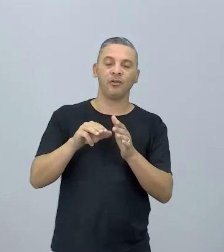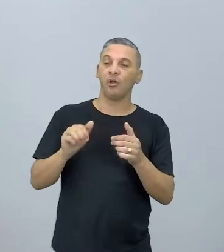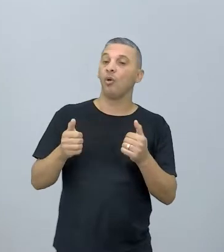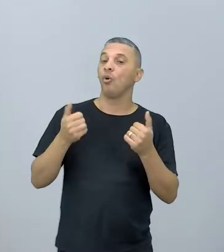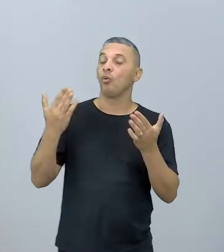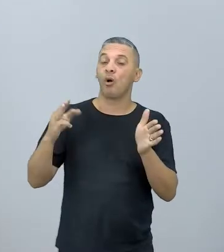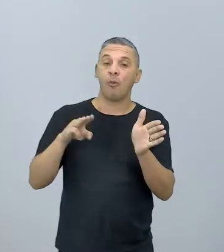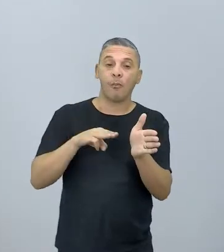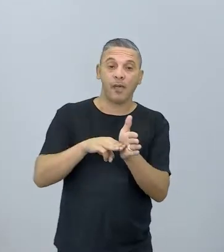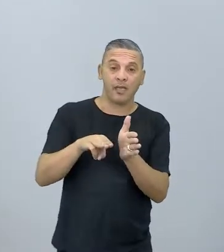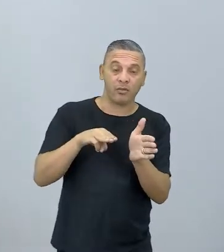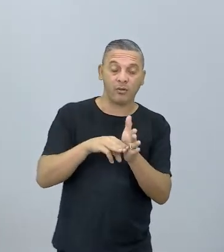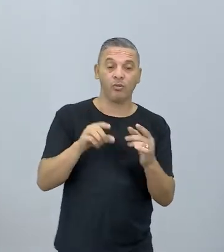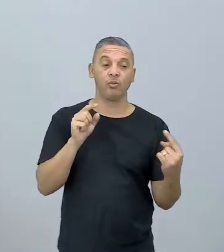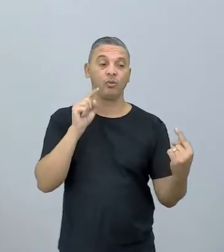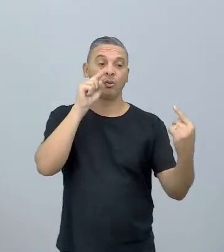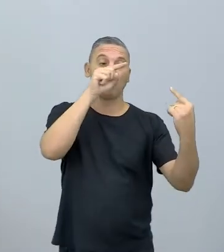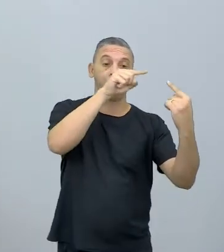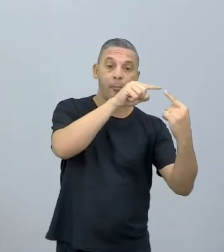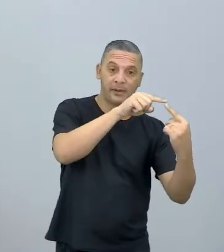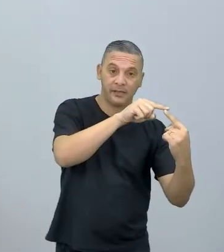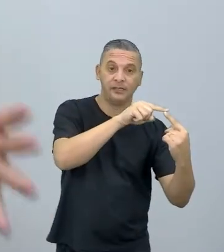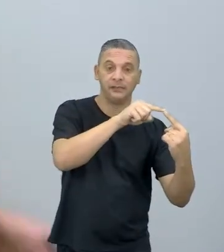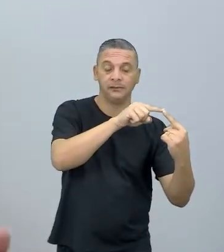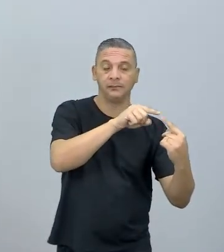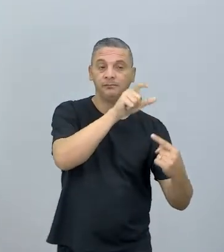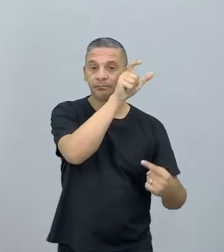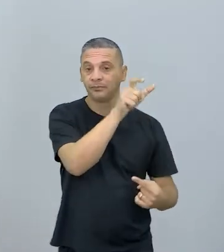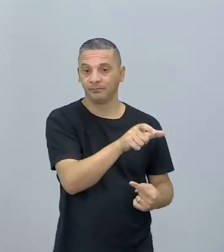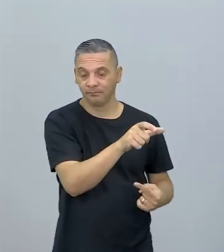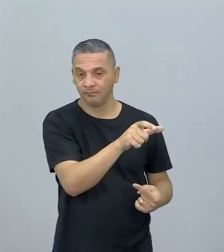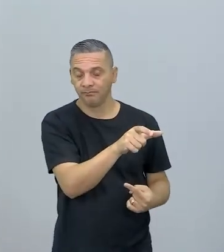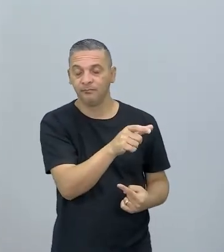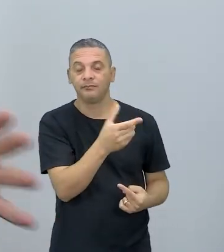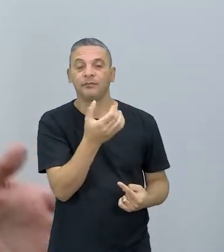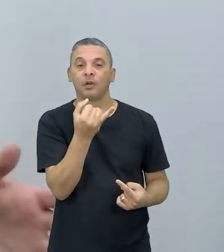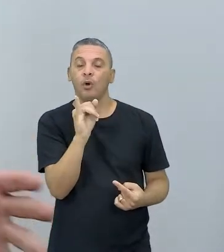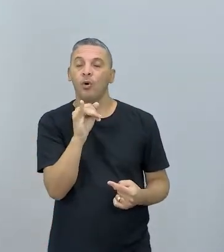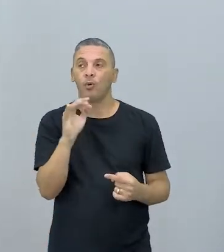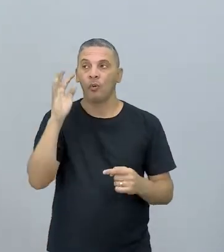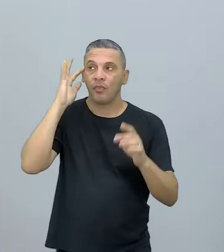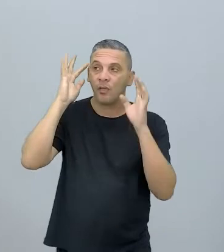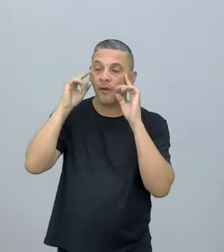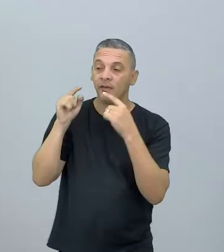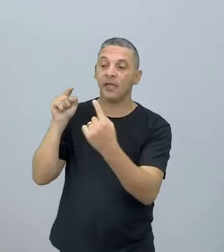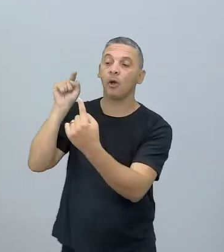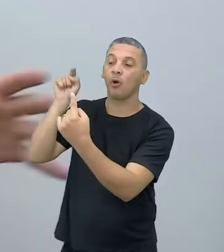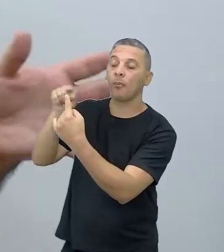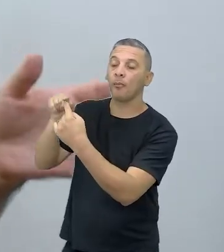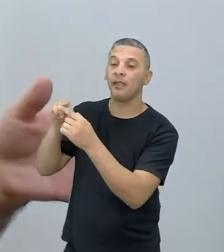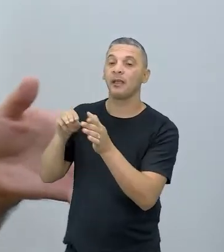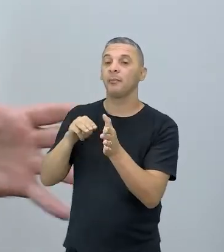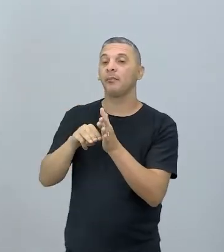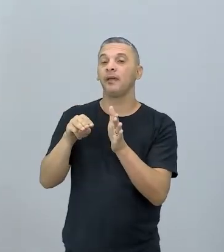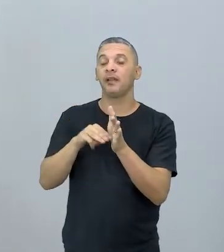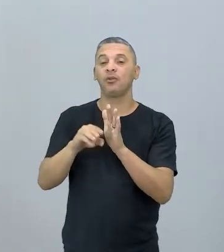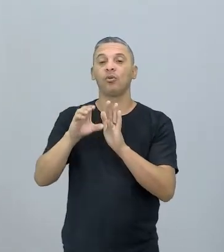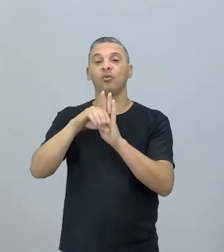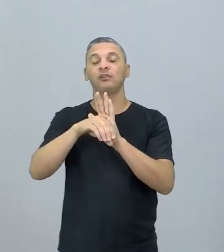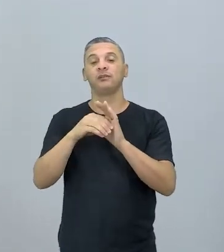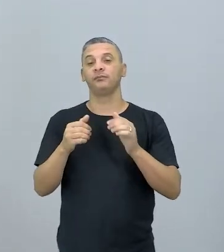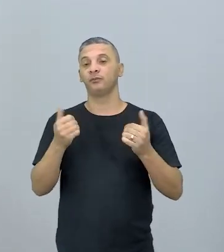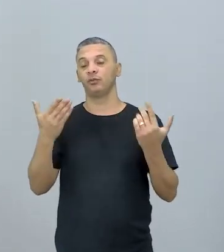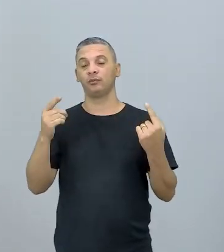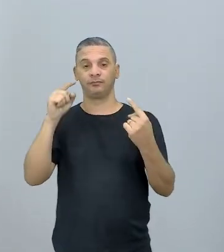método adequado a uma determinada concepção, a uma determinada teoria, a determinados conceitos, né, que